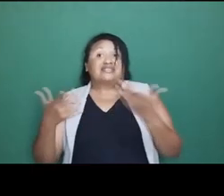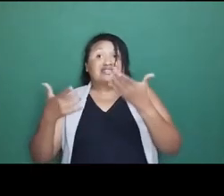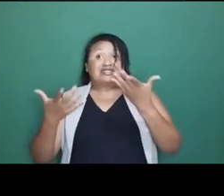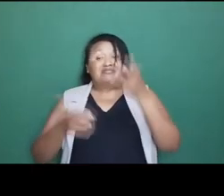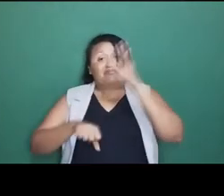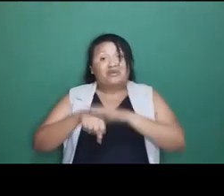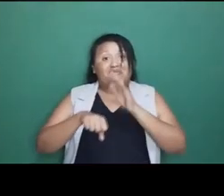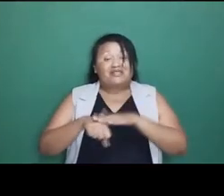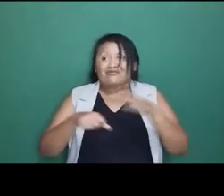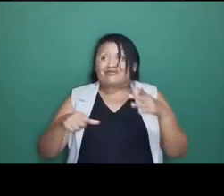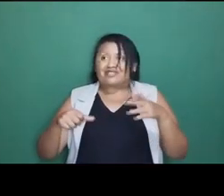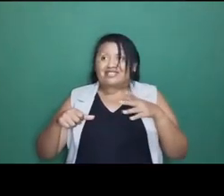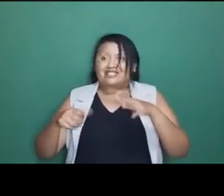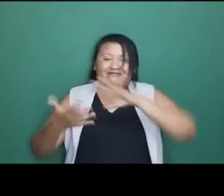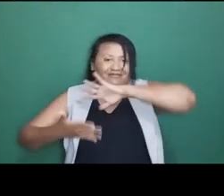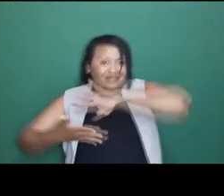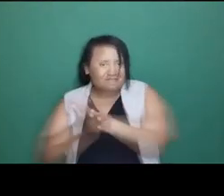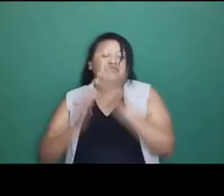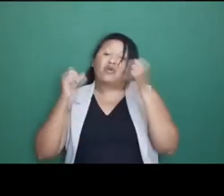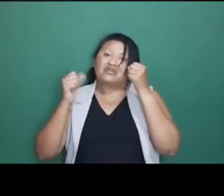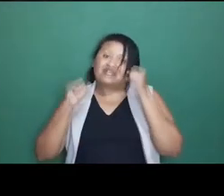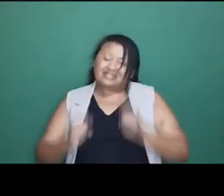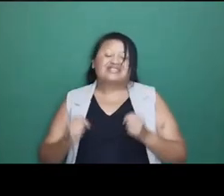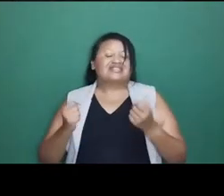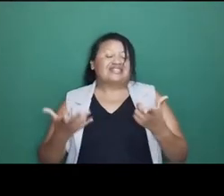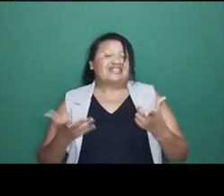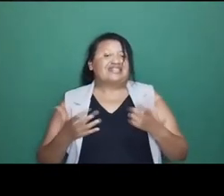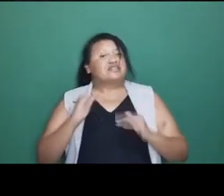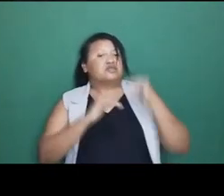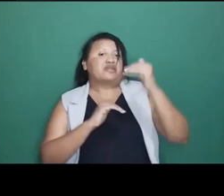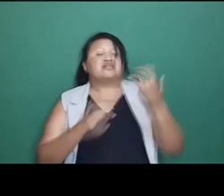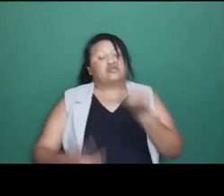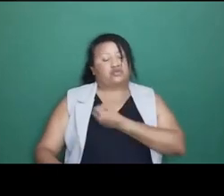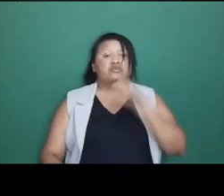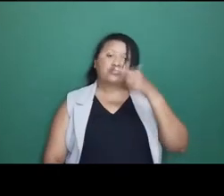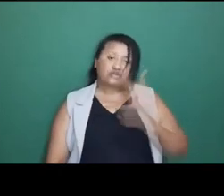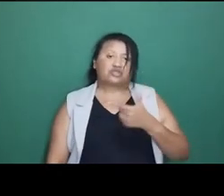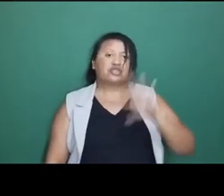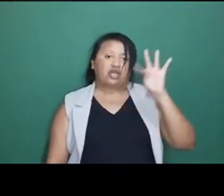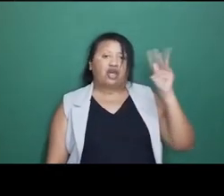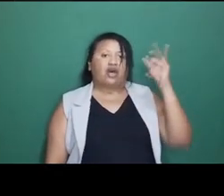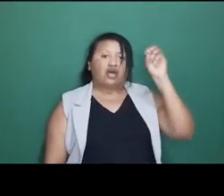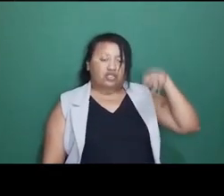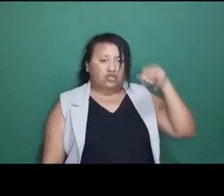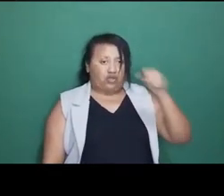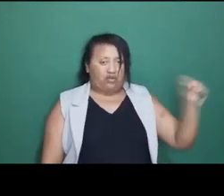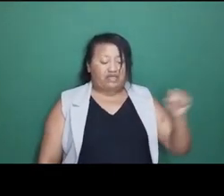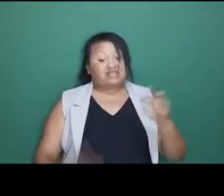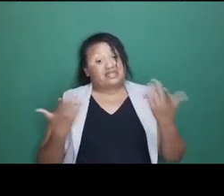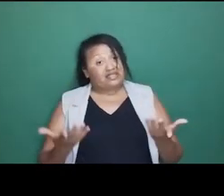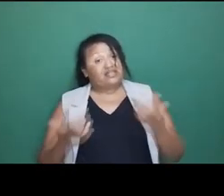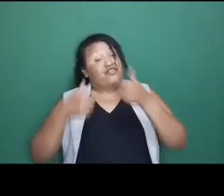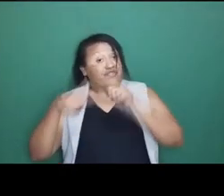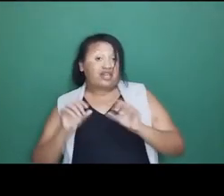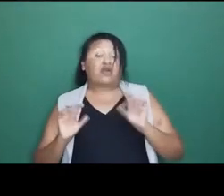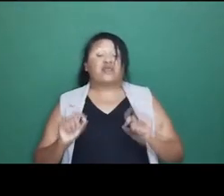né poderia ser superado então número dois estão mais altos E sobra me coloca